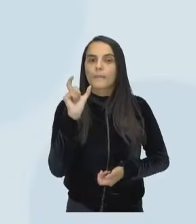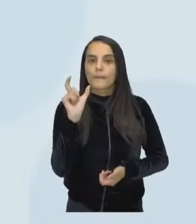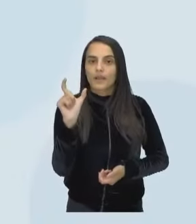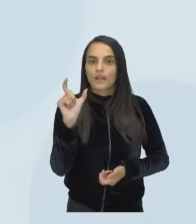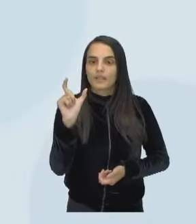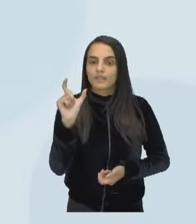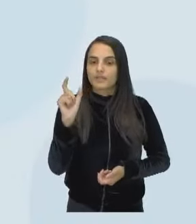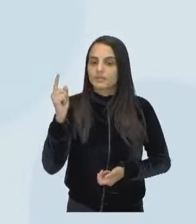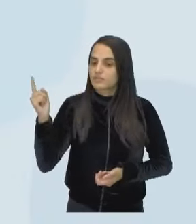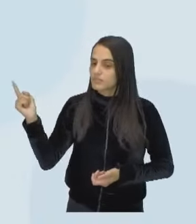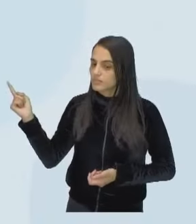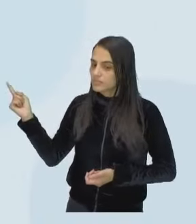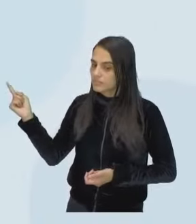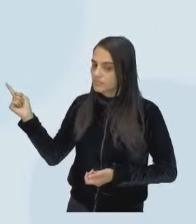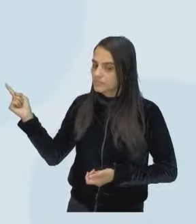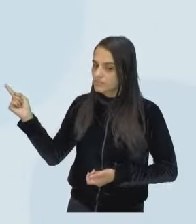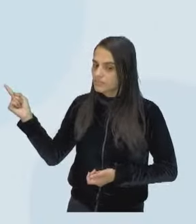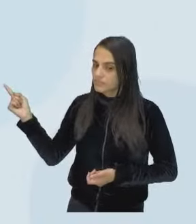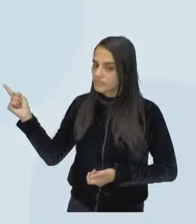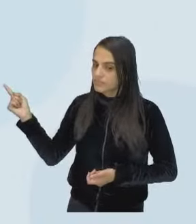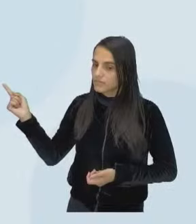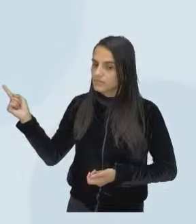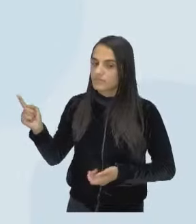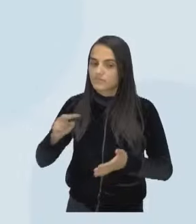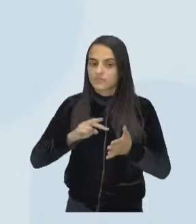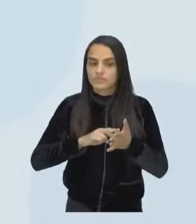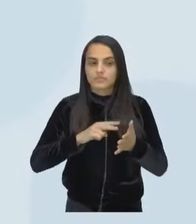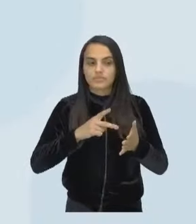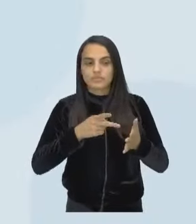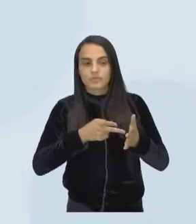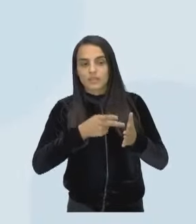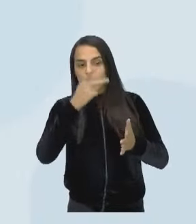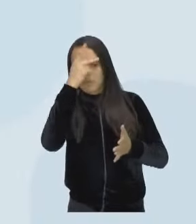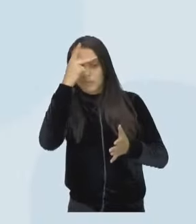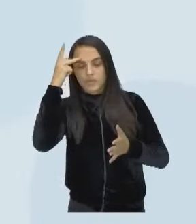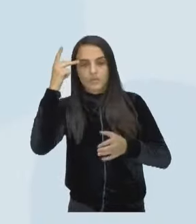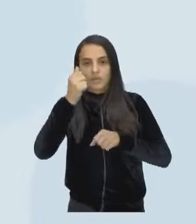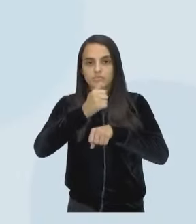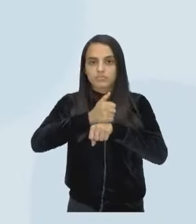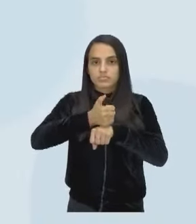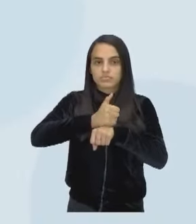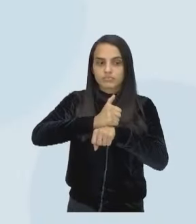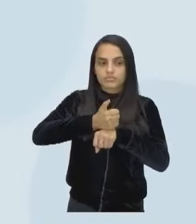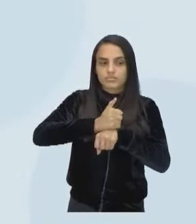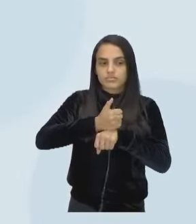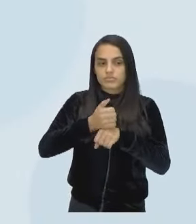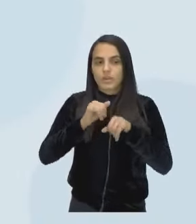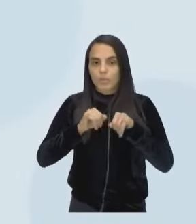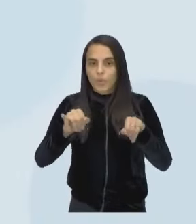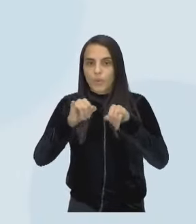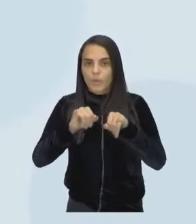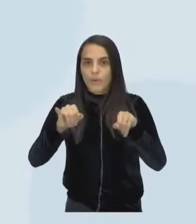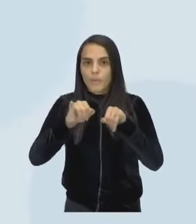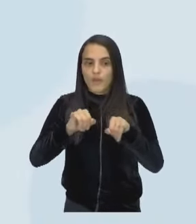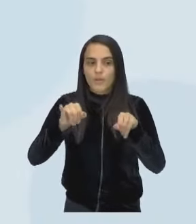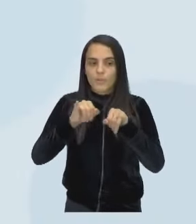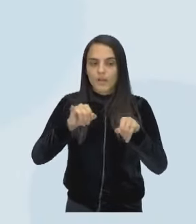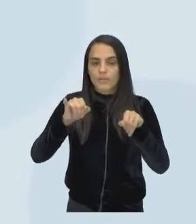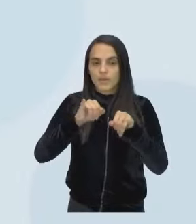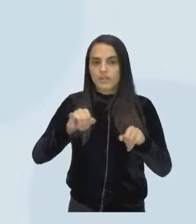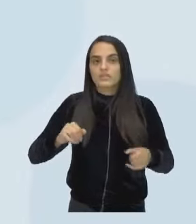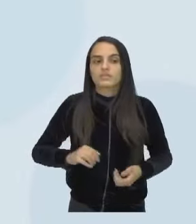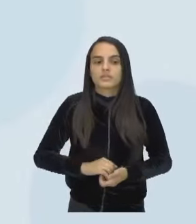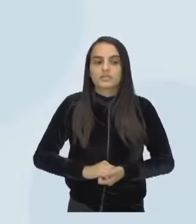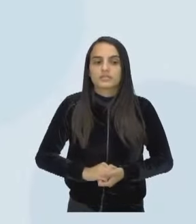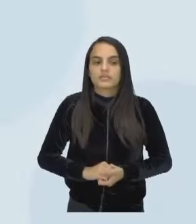journalist, journalist, ok? Então, é a pessoa que é empregada aí pela imprensa, né? Print, imprensa, ou broadcast